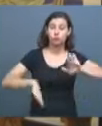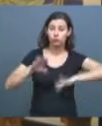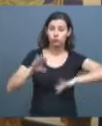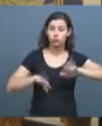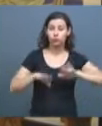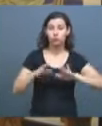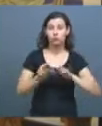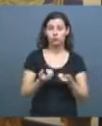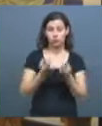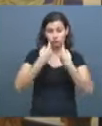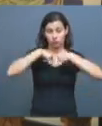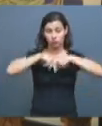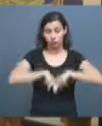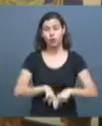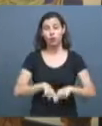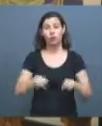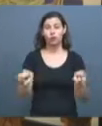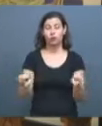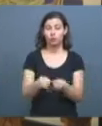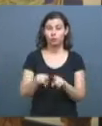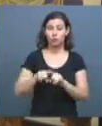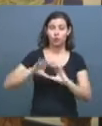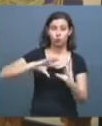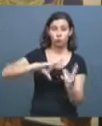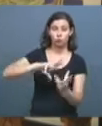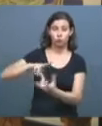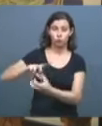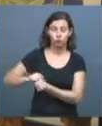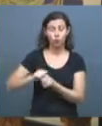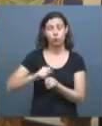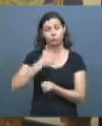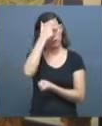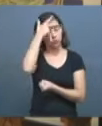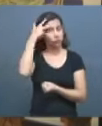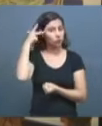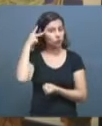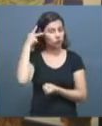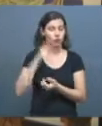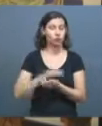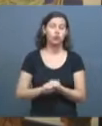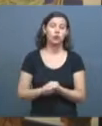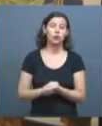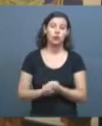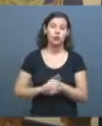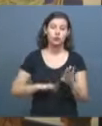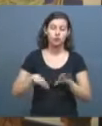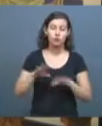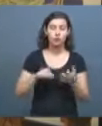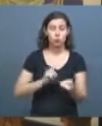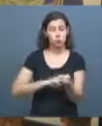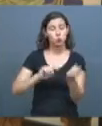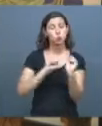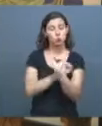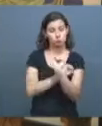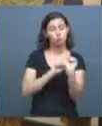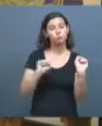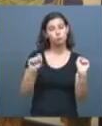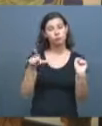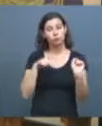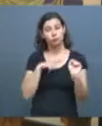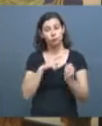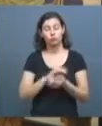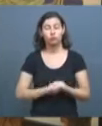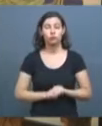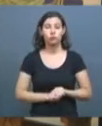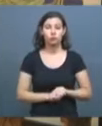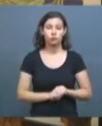questões subjetivas, tem as questões do mundo, e as pessoas estão tendo respostas exageradas desse